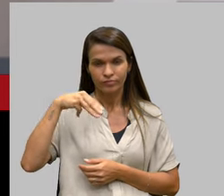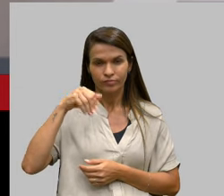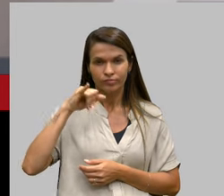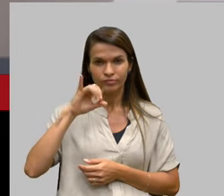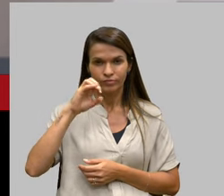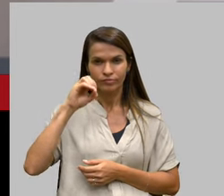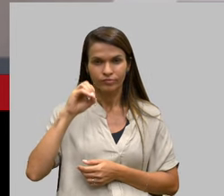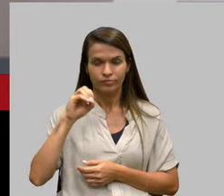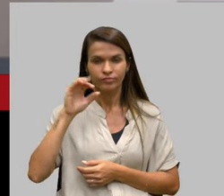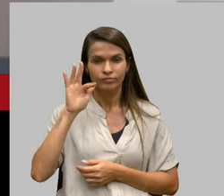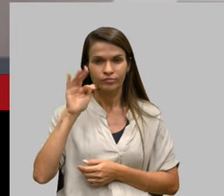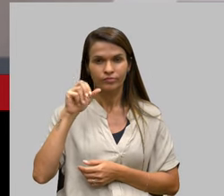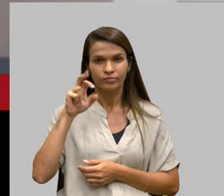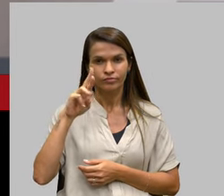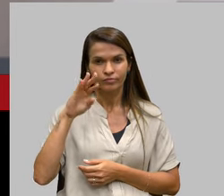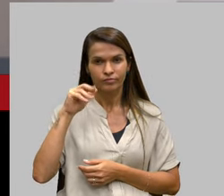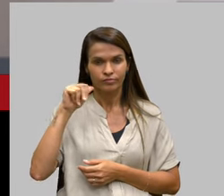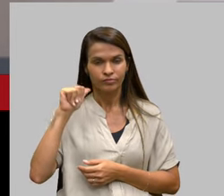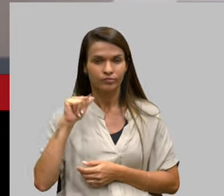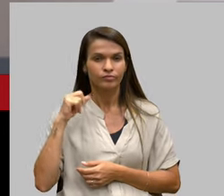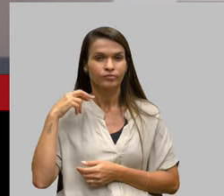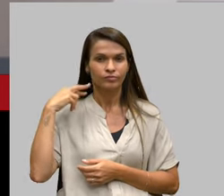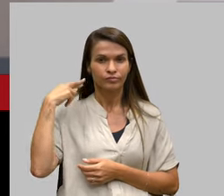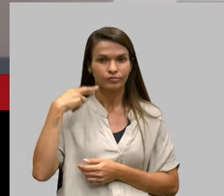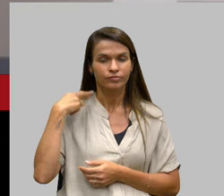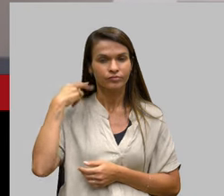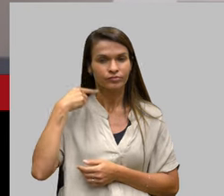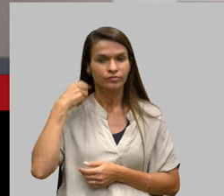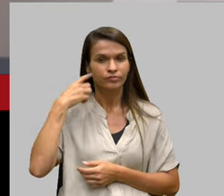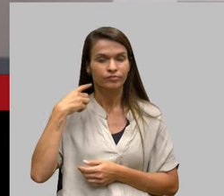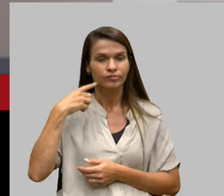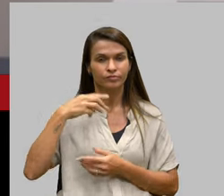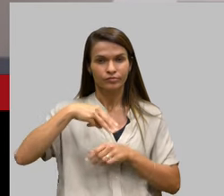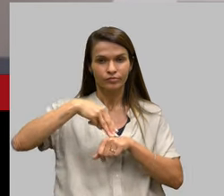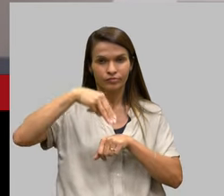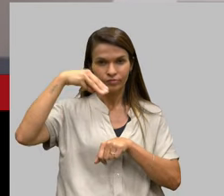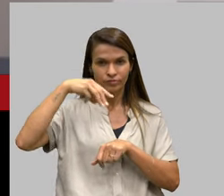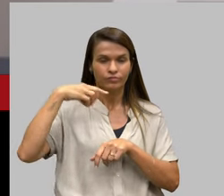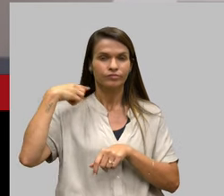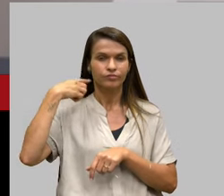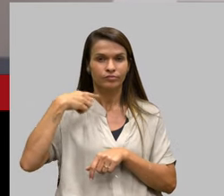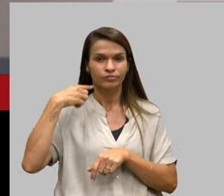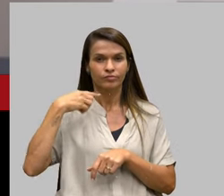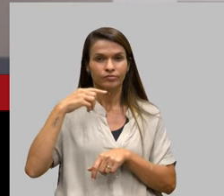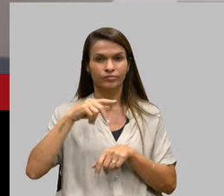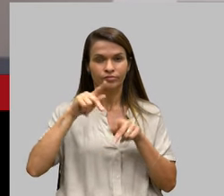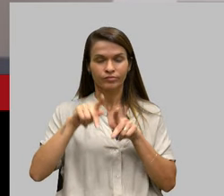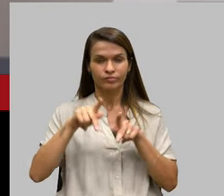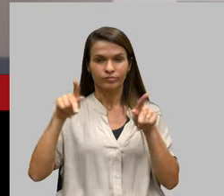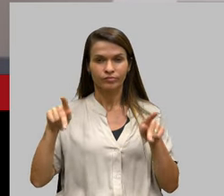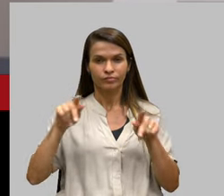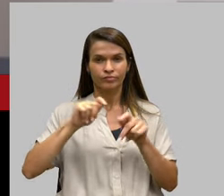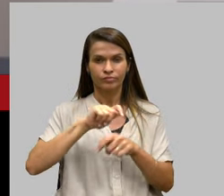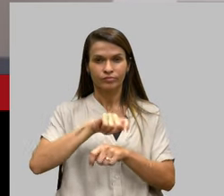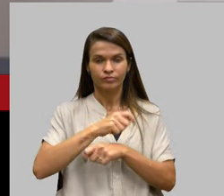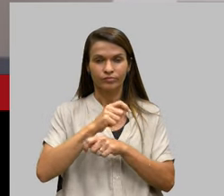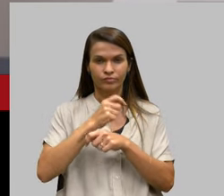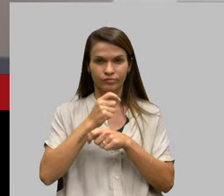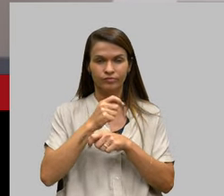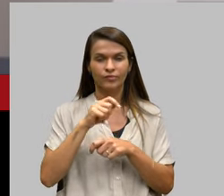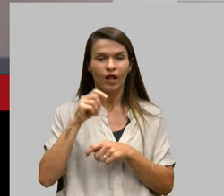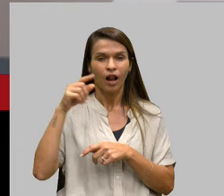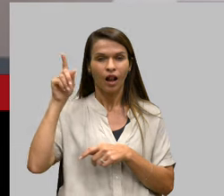Faria advogado mestre em direito e professor de pós--graduação na PUC do Paraná ele